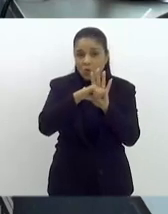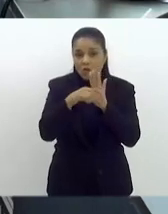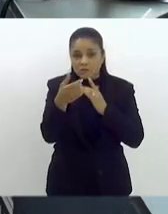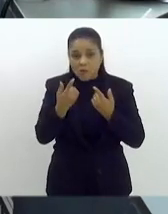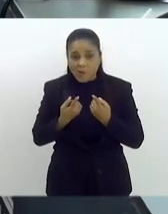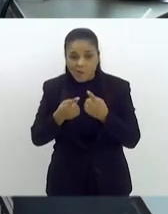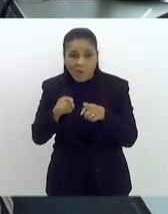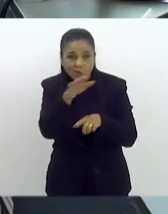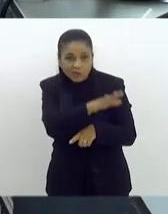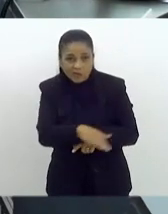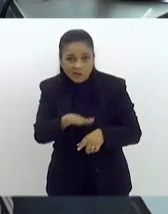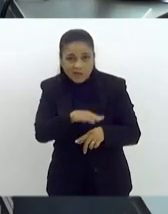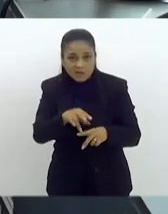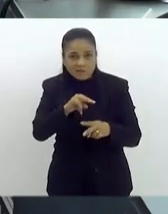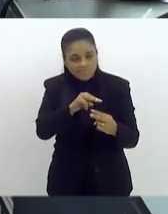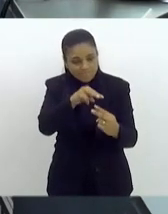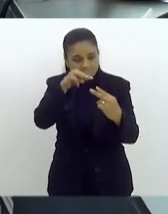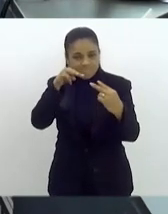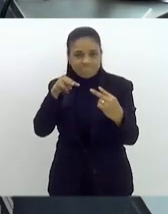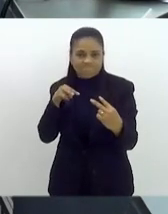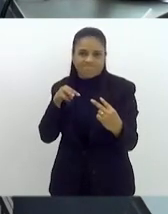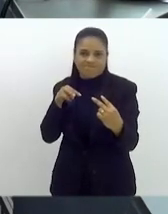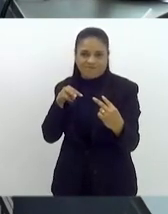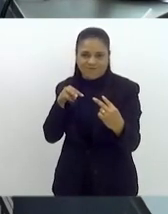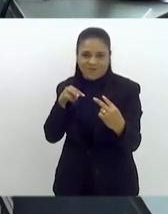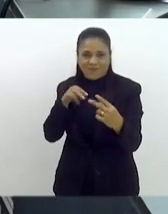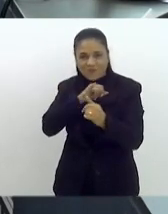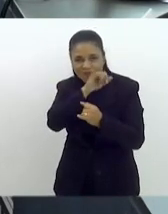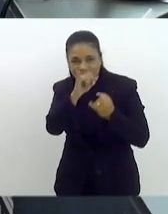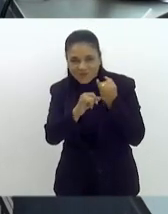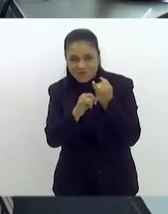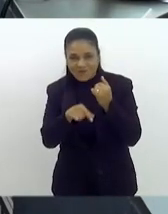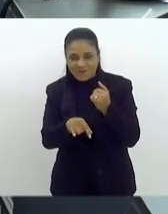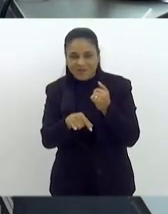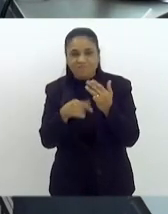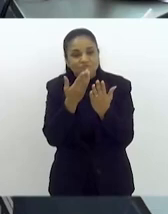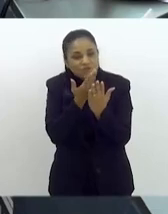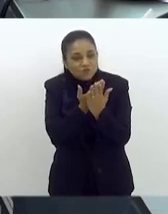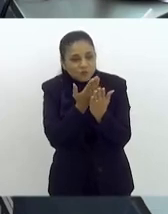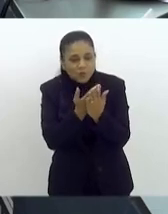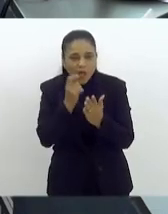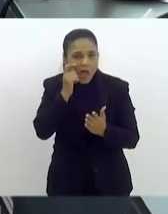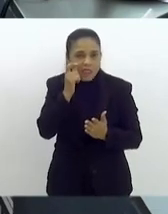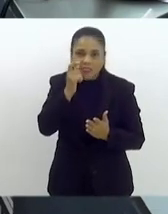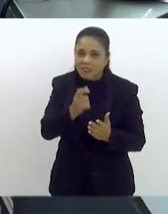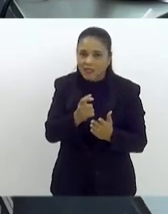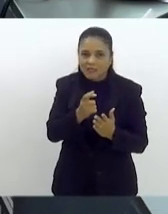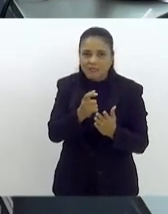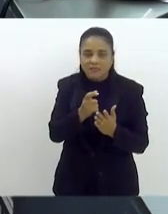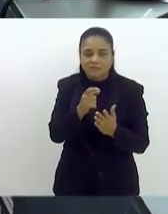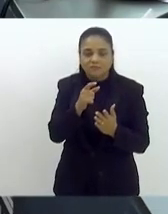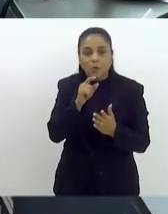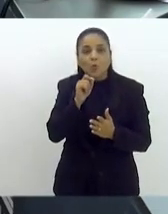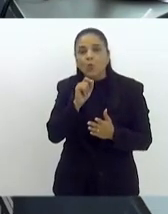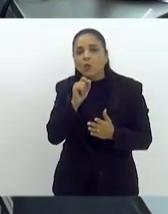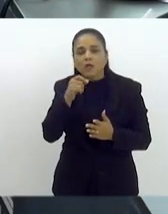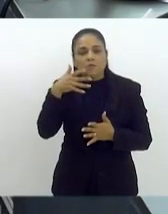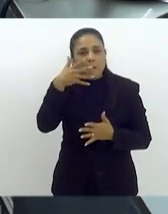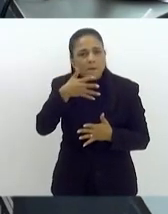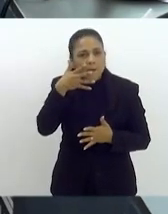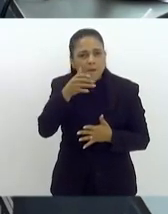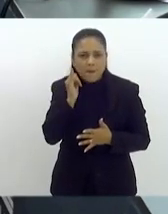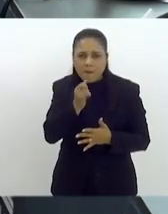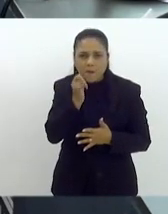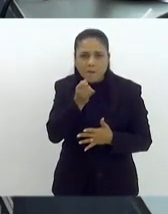a criança tá no mundo virtual também foi bem interessante que estudar para a gente até uma noção do que que a gente está falando e como a gente pode